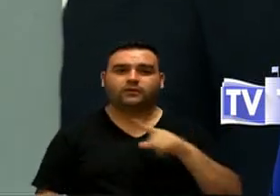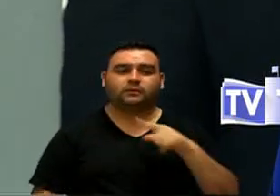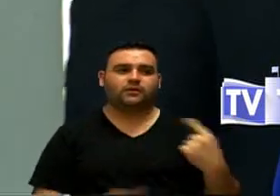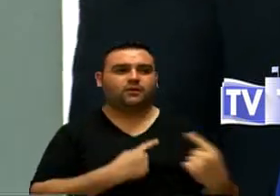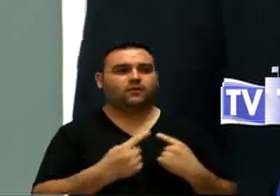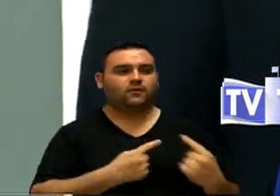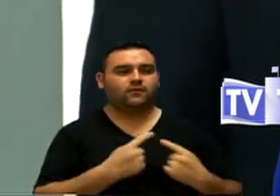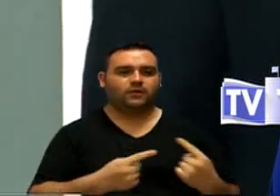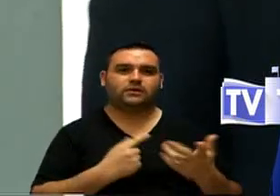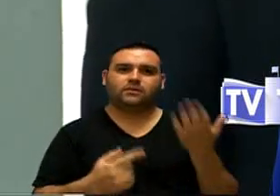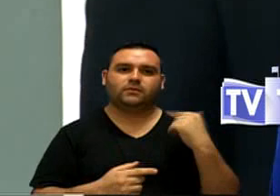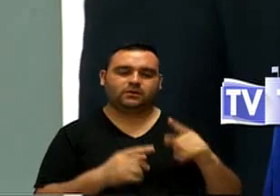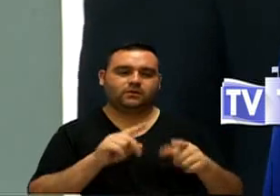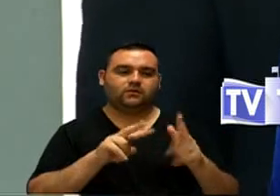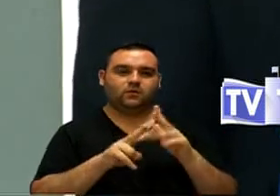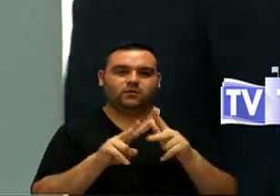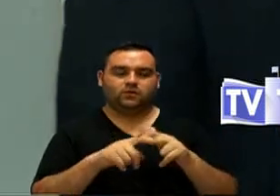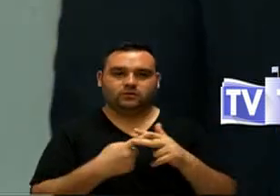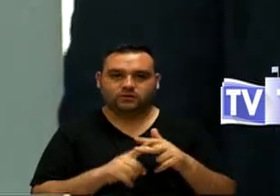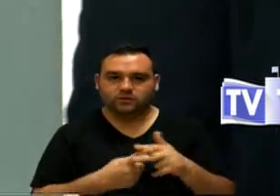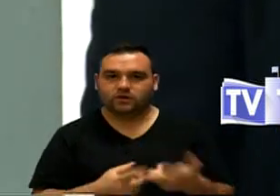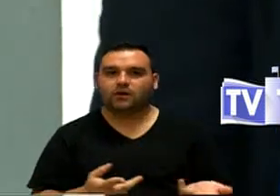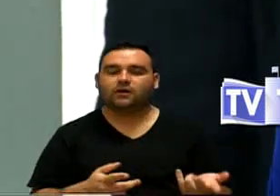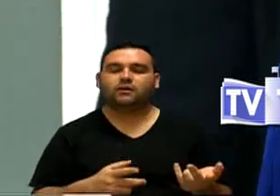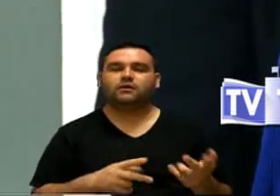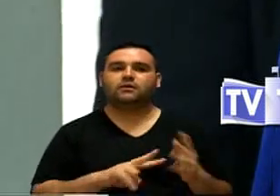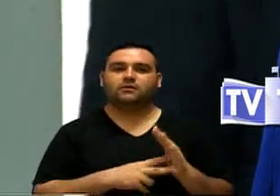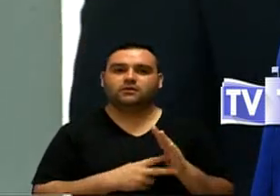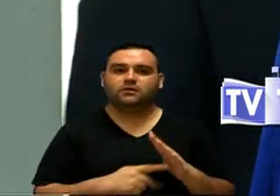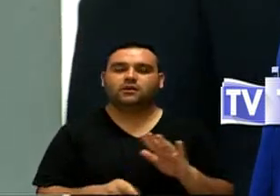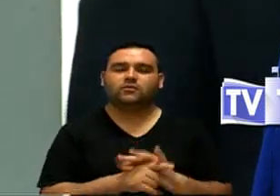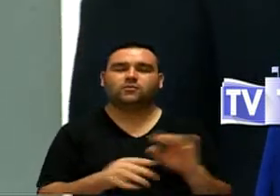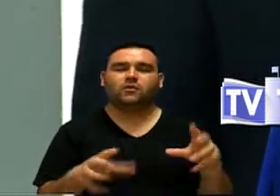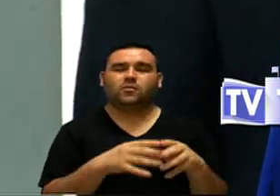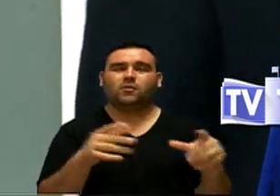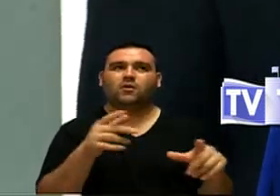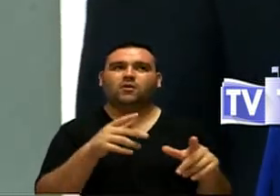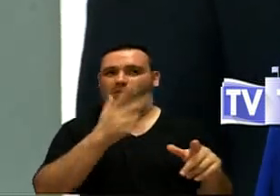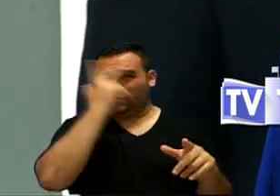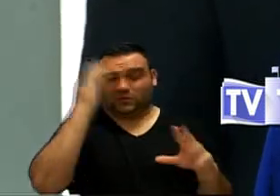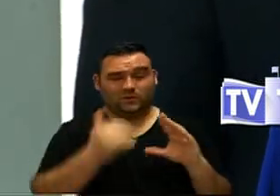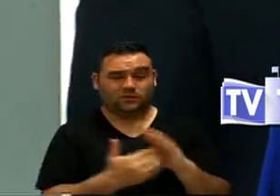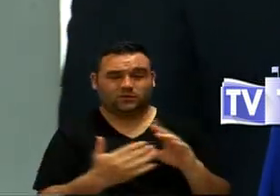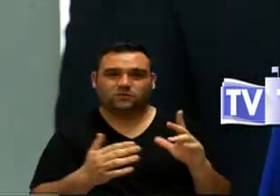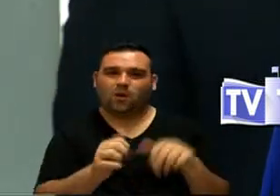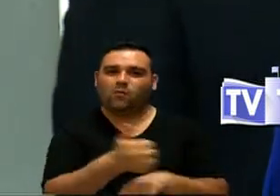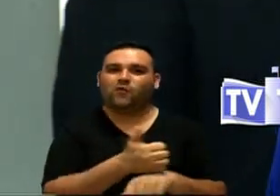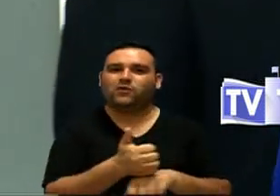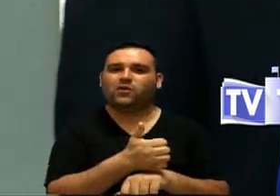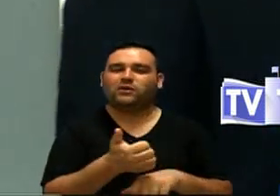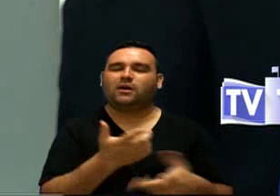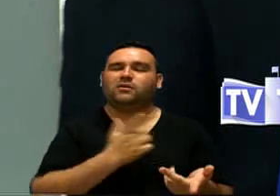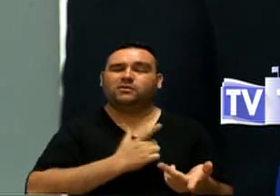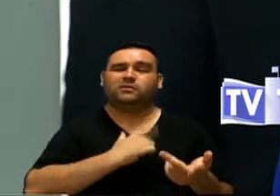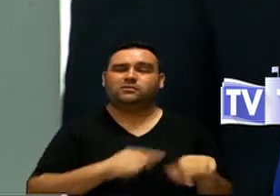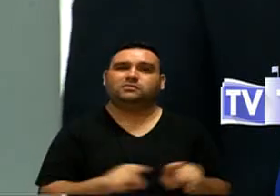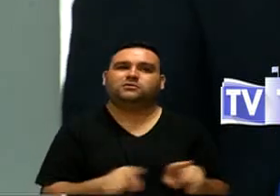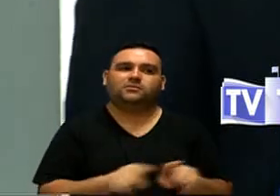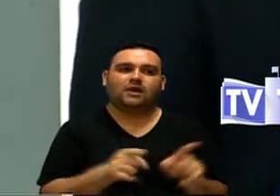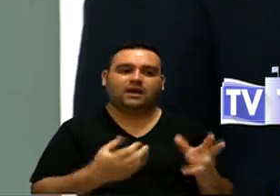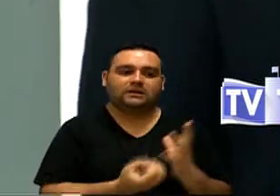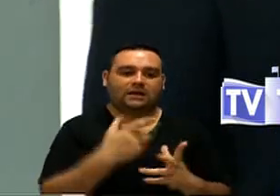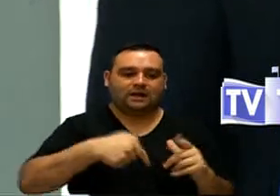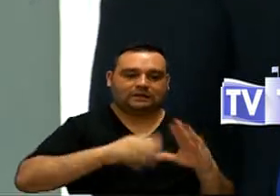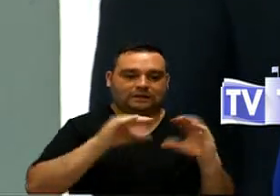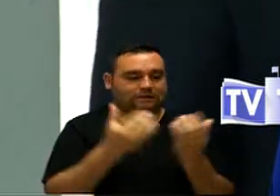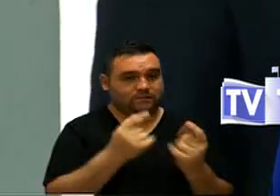conversa foi realizada com o sindicato, com os profissionais da educação, que tem, por mais que seja vício de